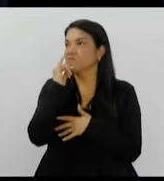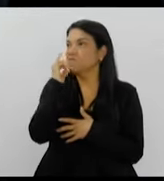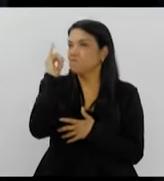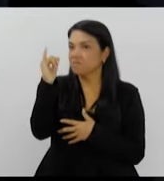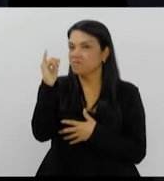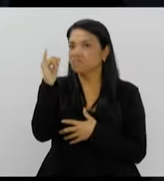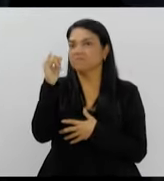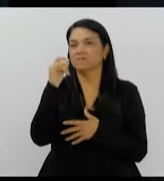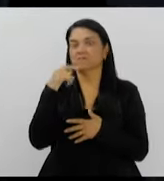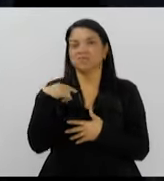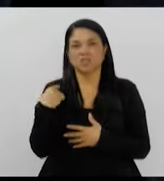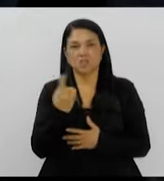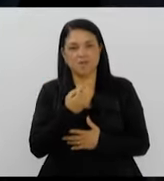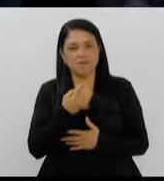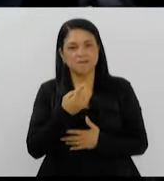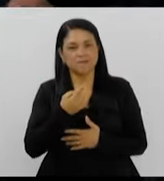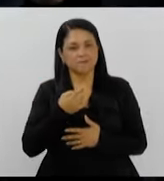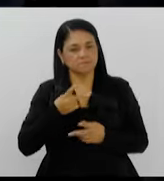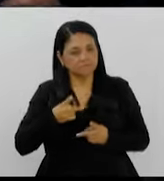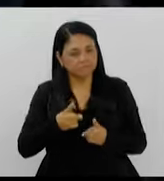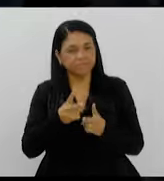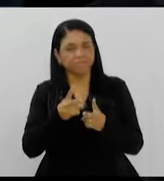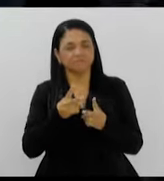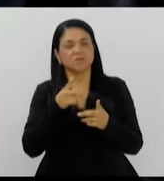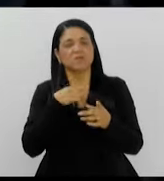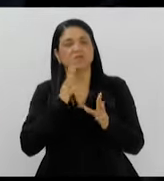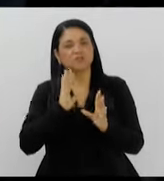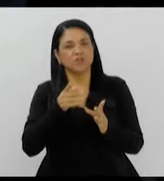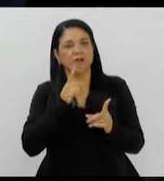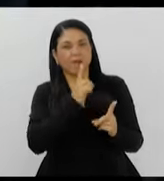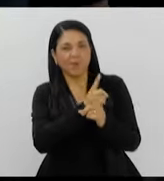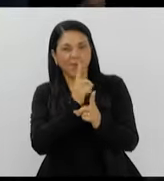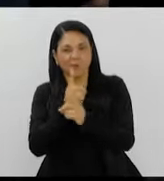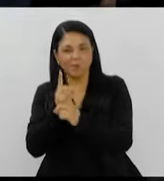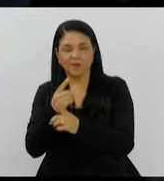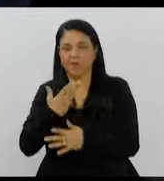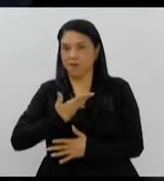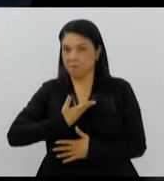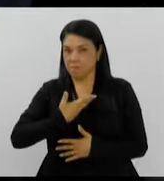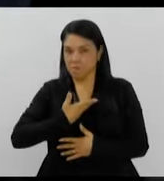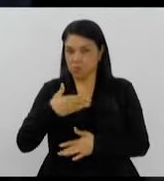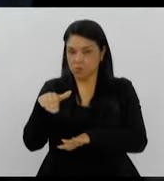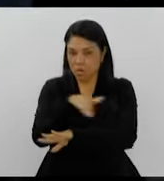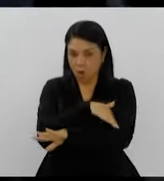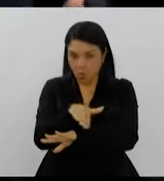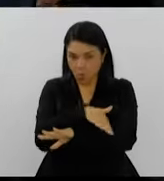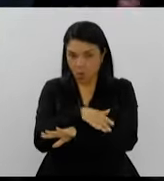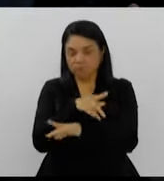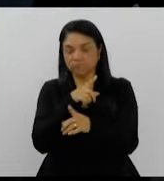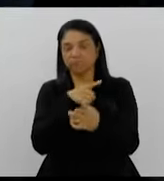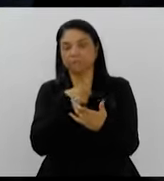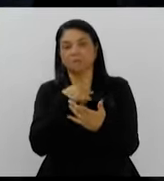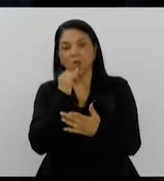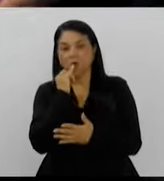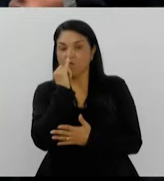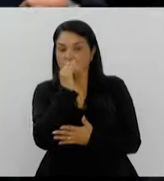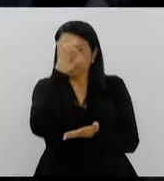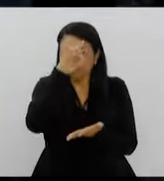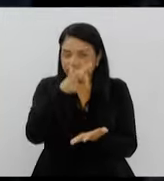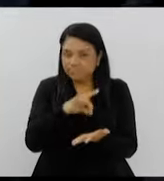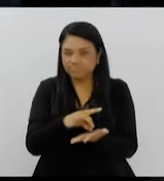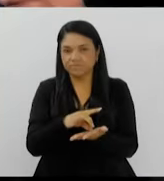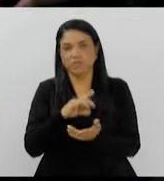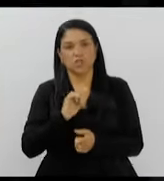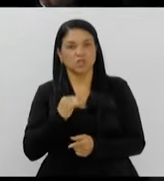nós sempre encontrei diversas vezes os amigos aqui na rua e sempre fui honesto em dizer nós